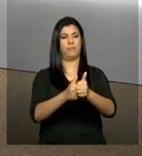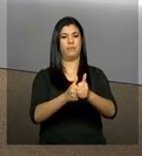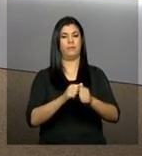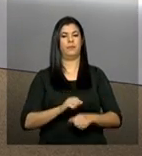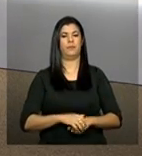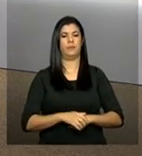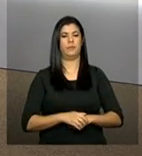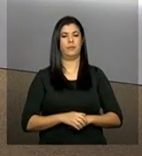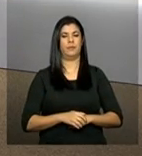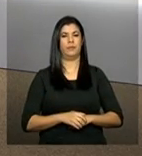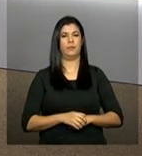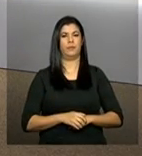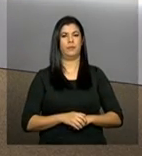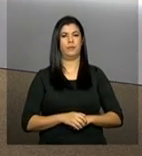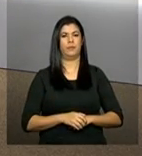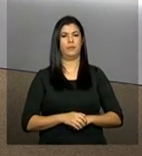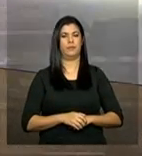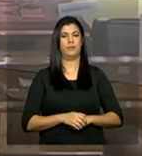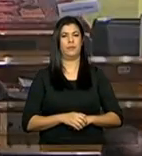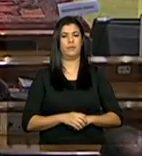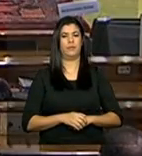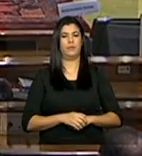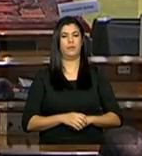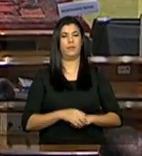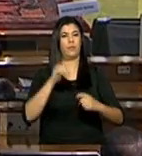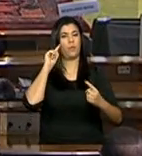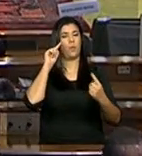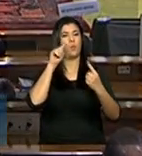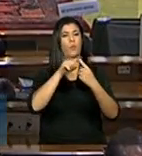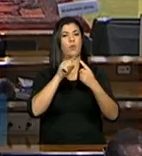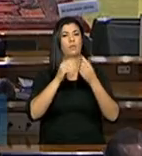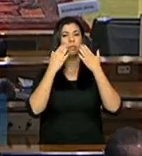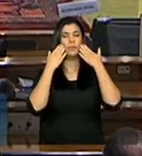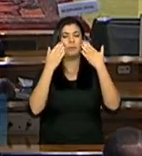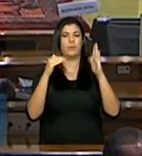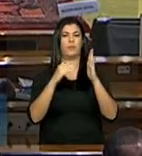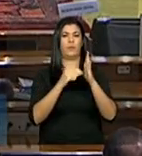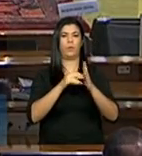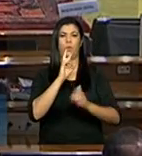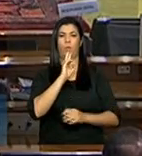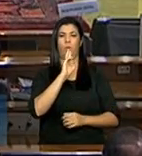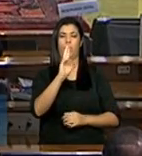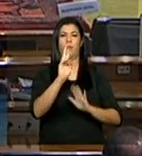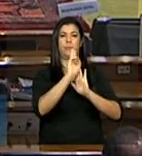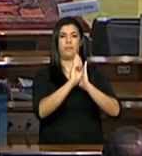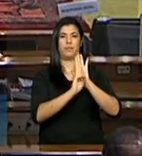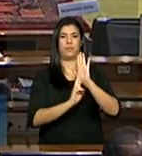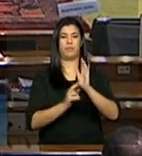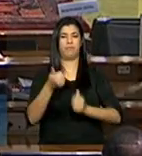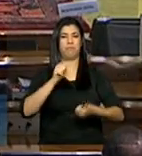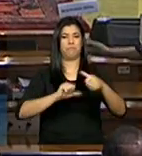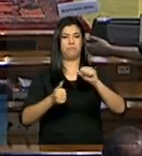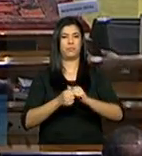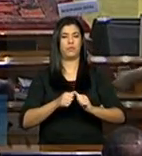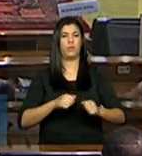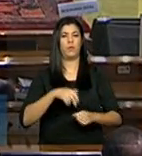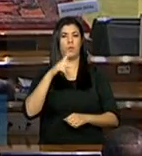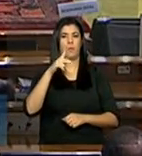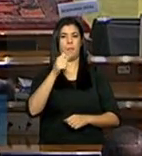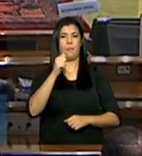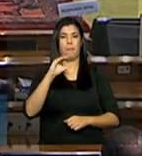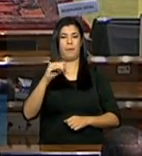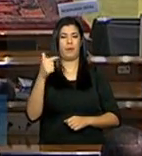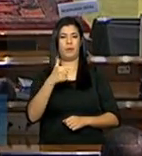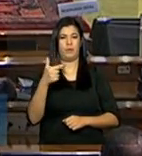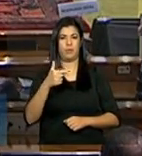acompanhar. Como objetivo, apresentar os últimos resultados de 4 anos do Programa de Aceleração do Crescimento, PAC